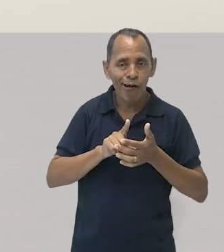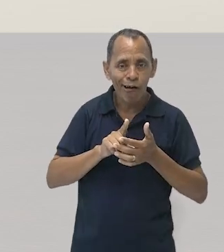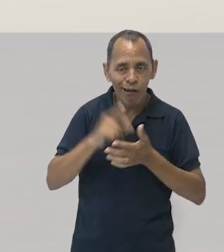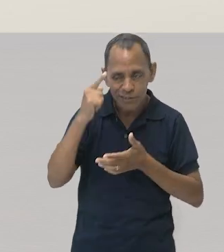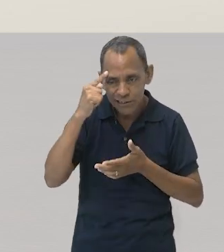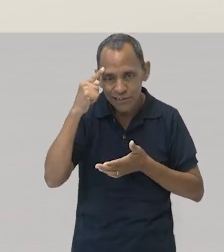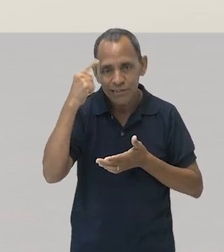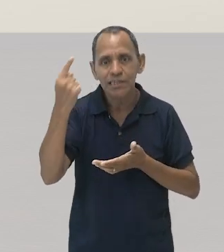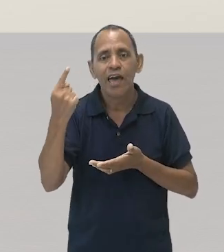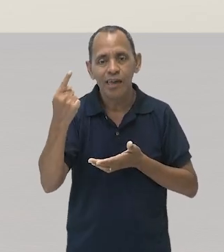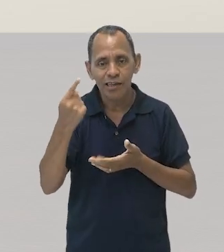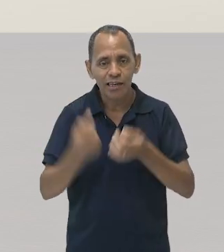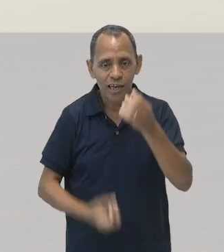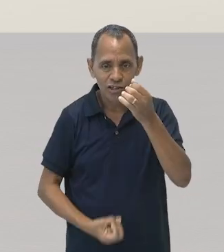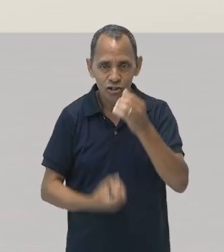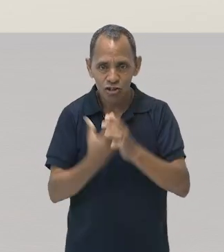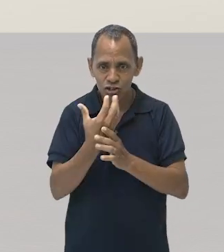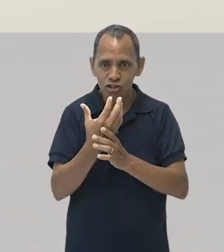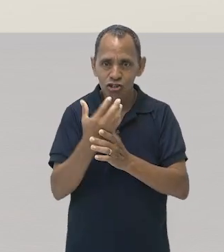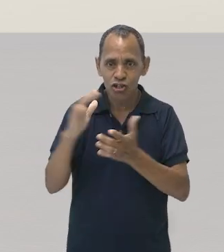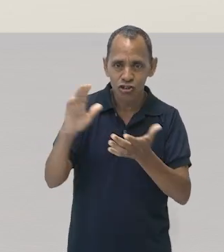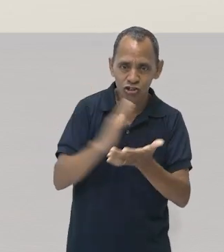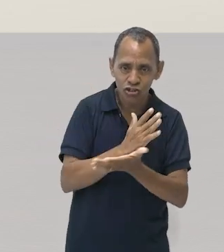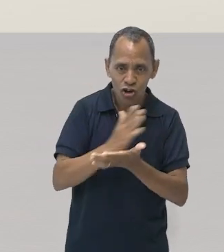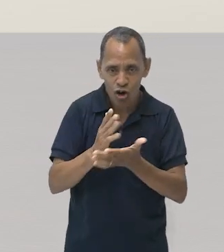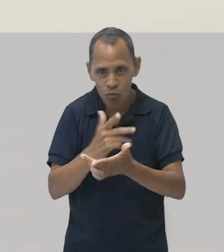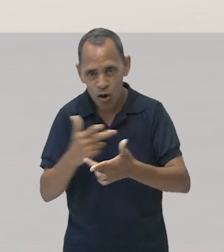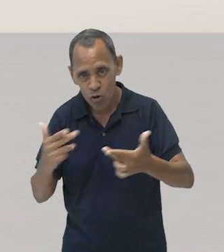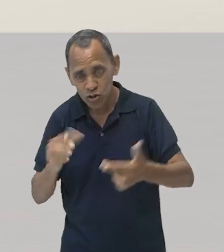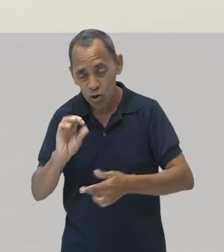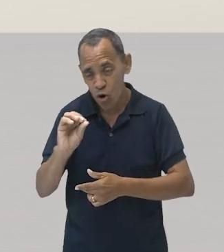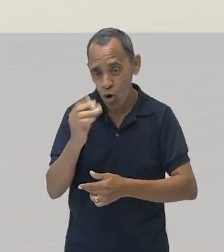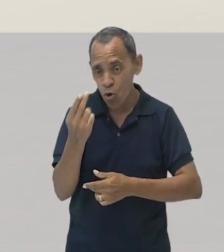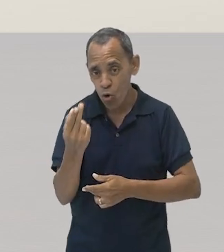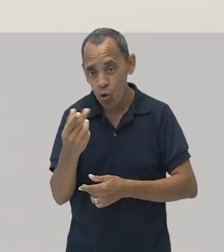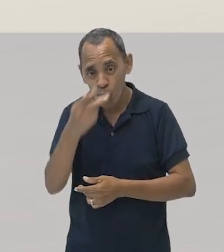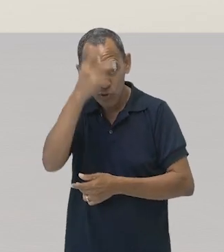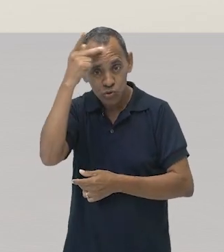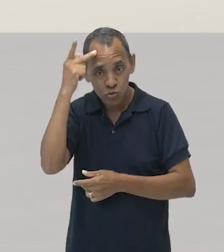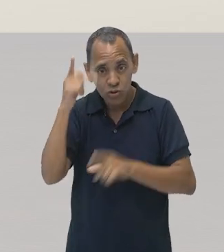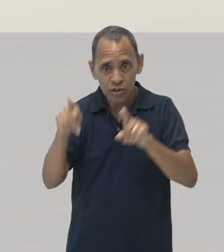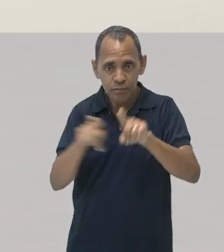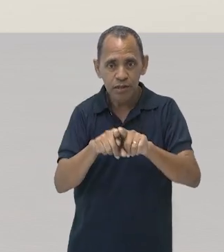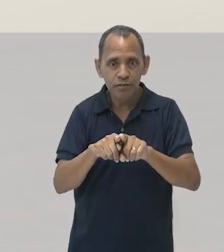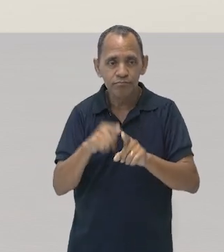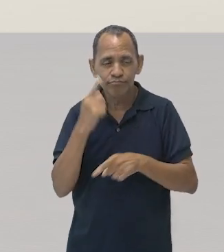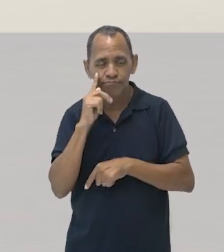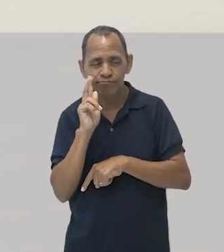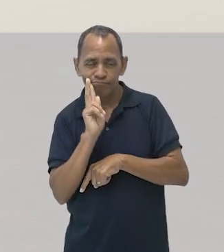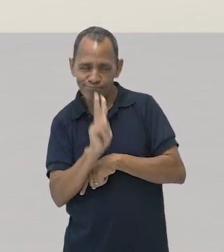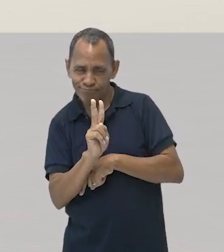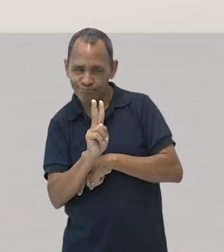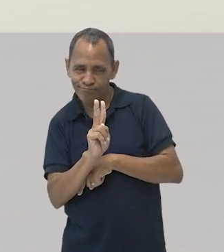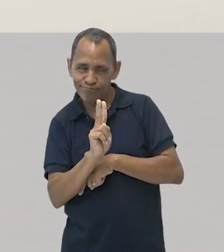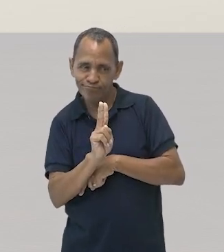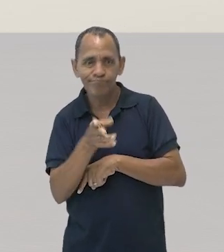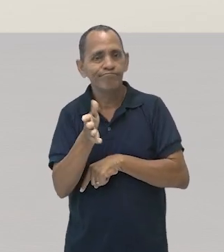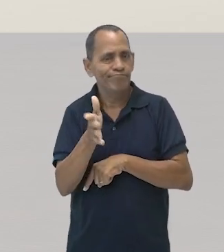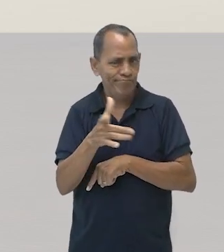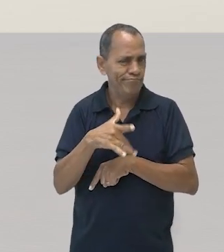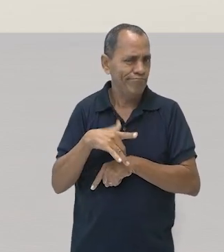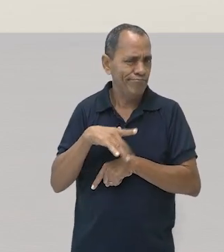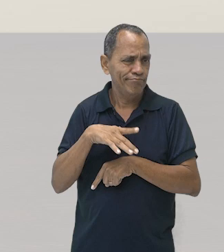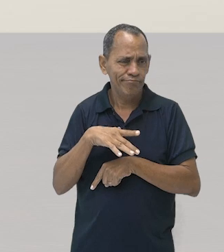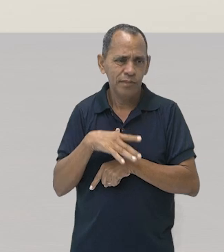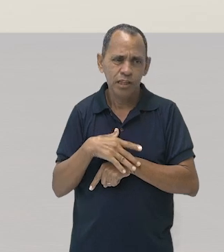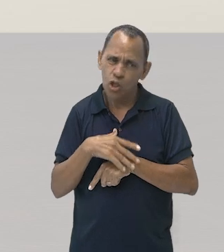que a gente forma de algo ou alguém. Ou seja, só de olhar a gente já forma aqui um conceito sobre